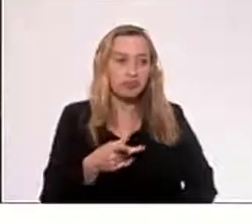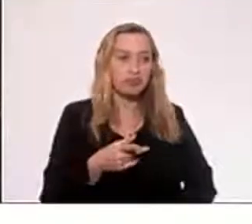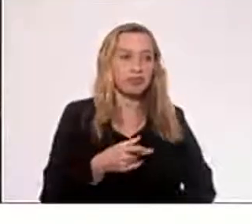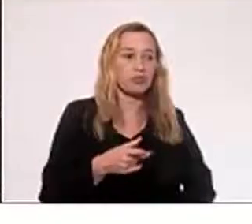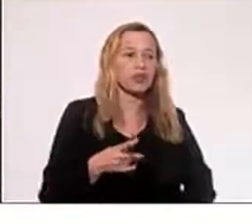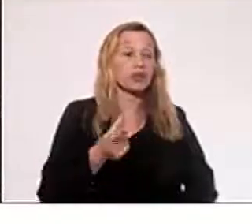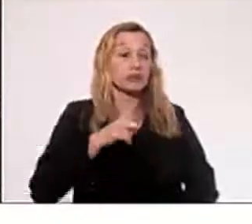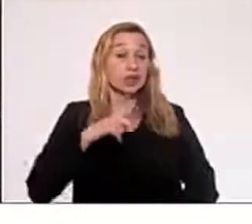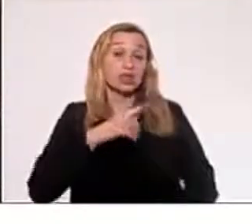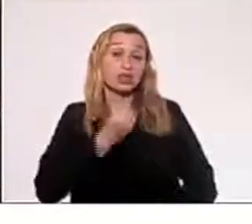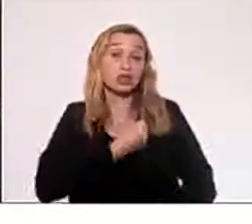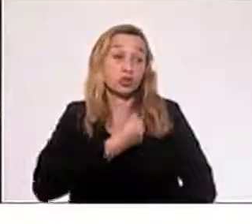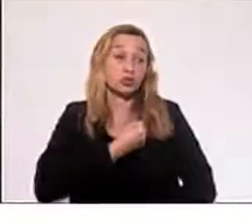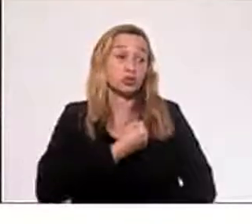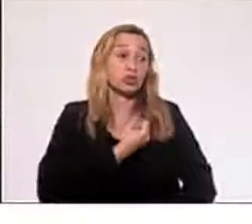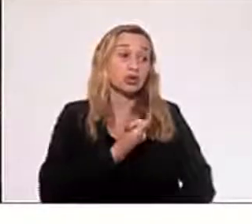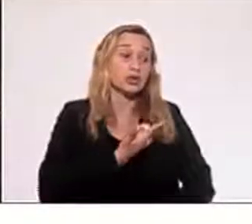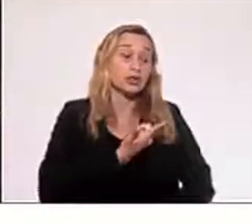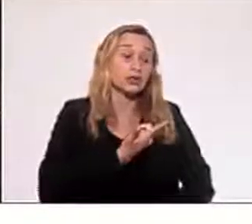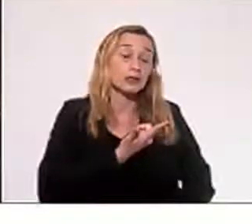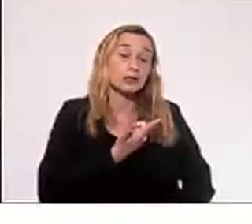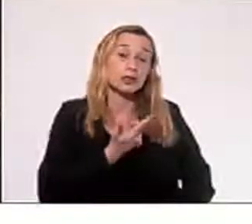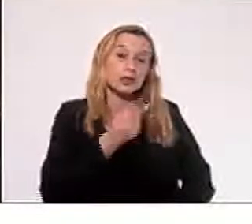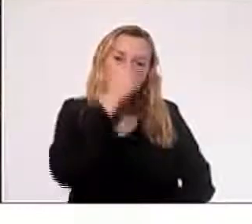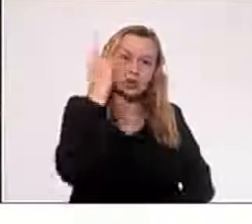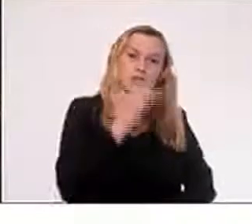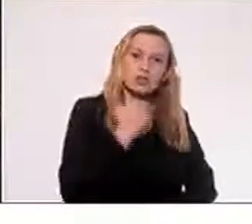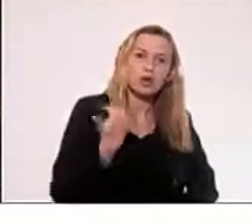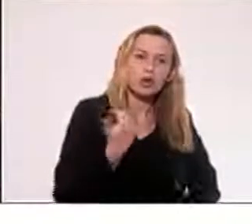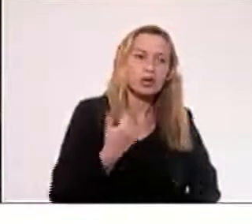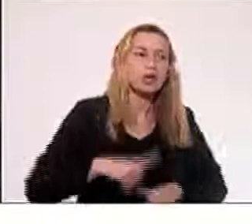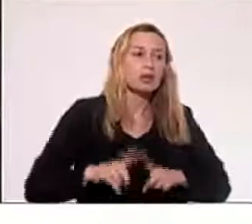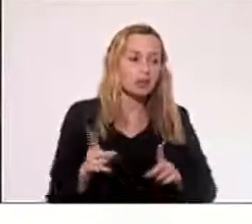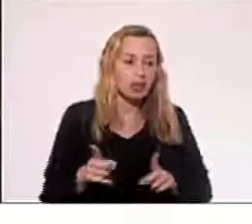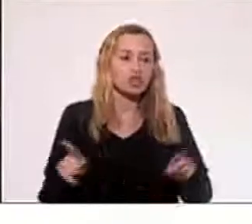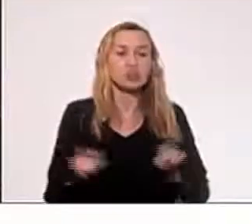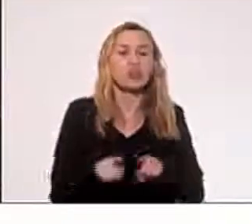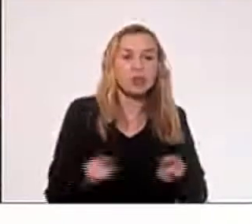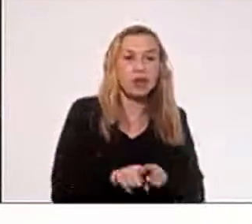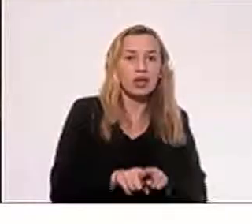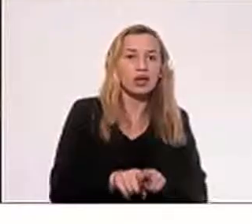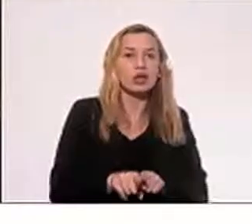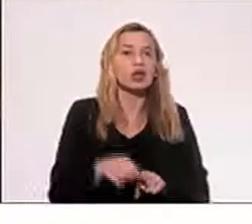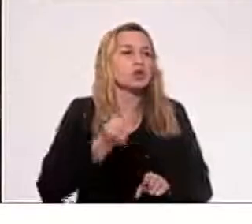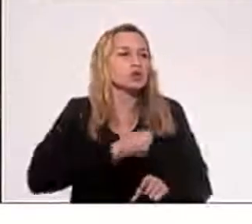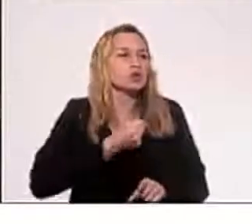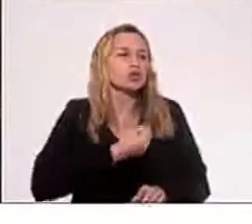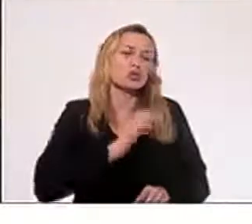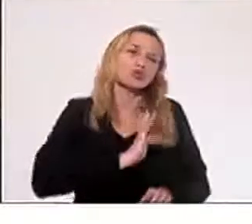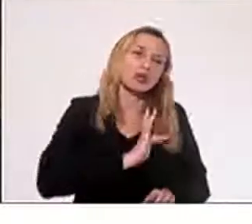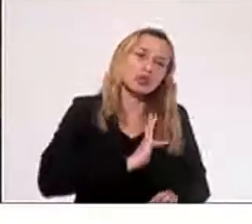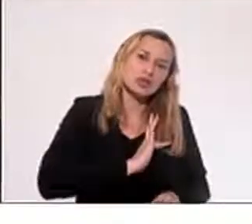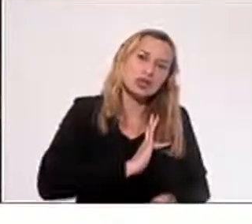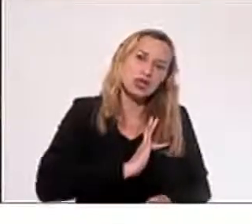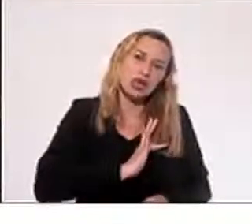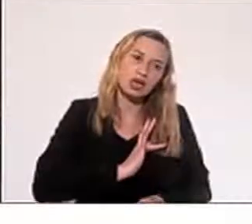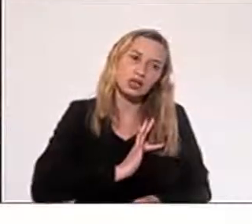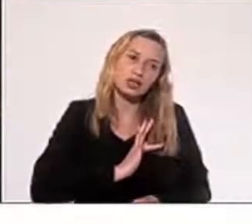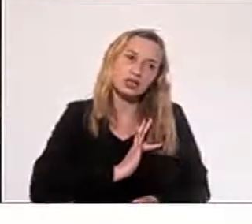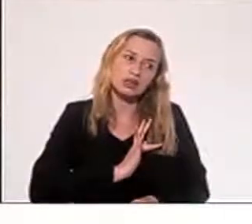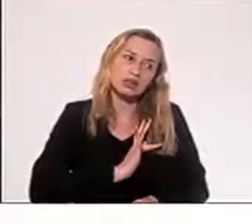número impressionante de mortes, mas é impressionante também o número de policiais